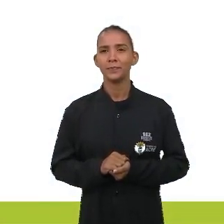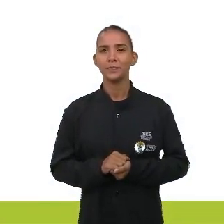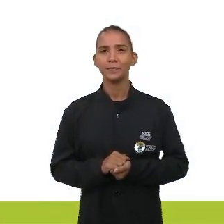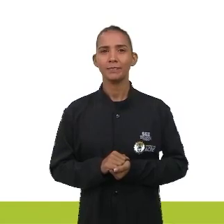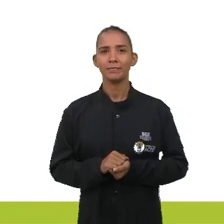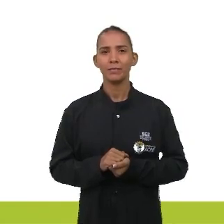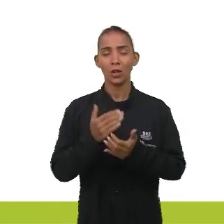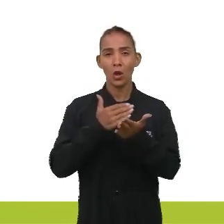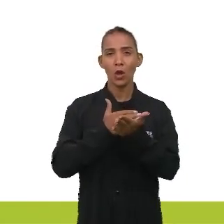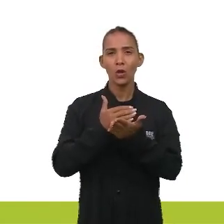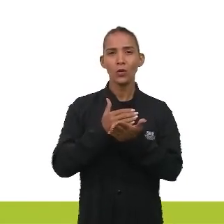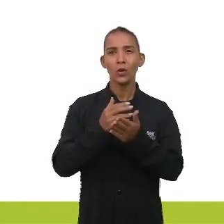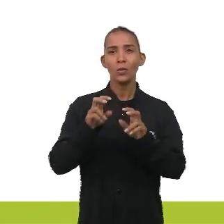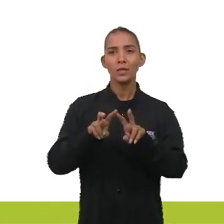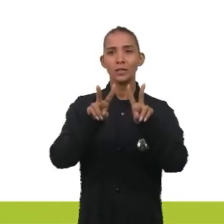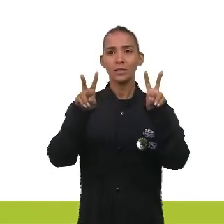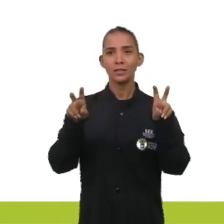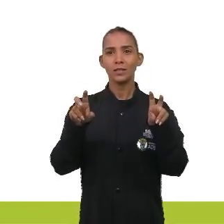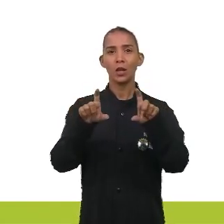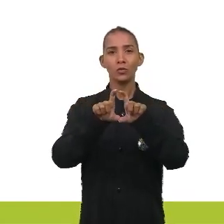Eu quero começar com o seguinte problema.